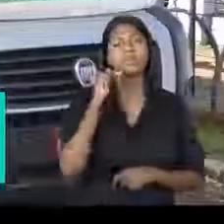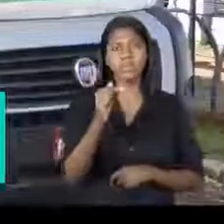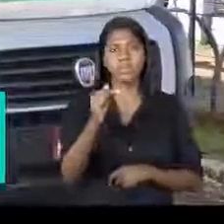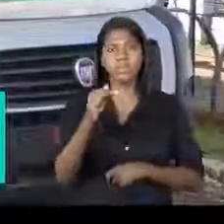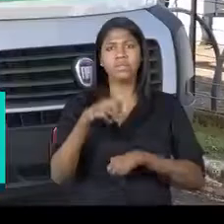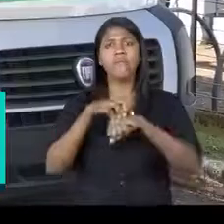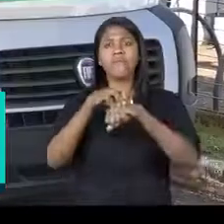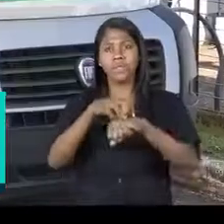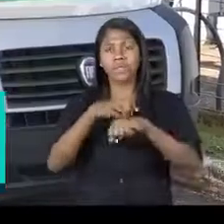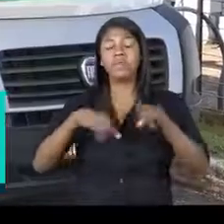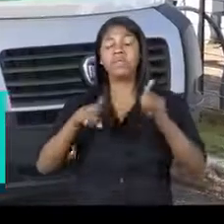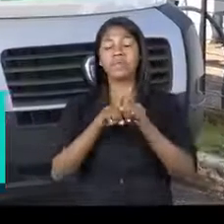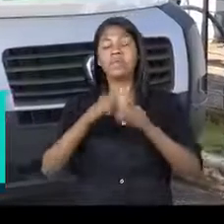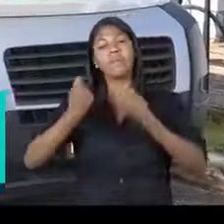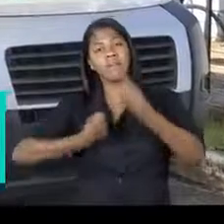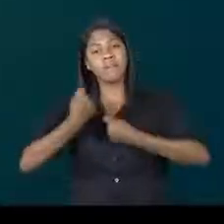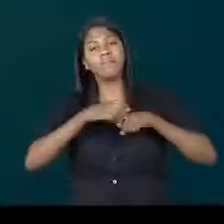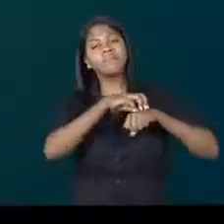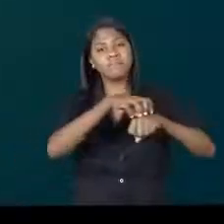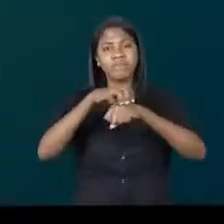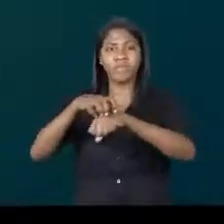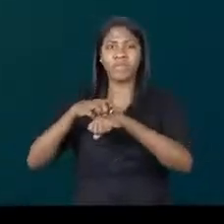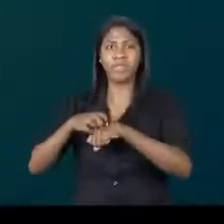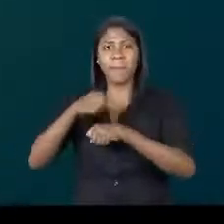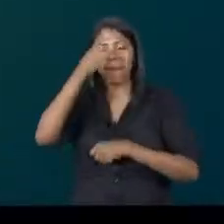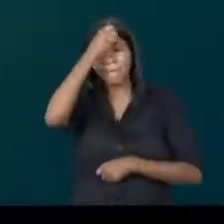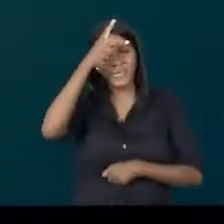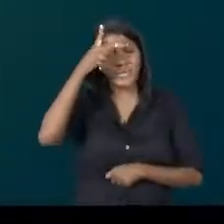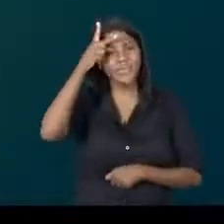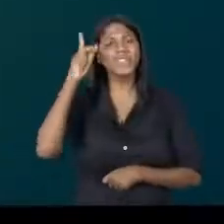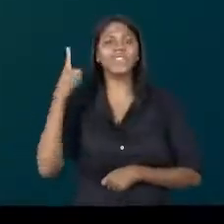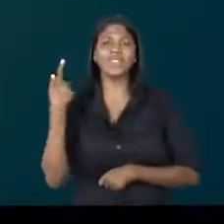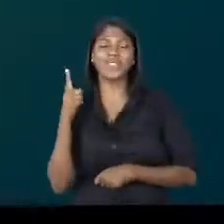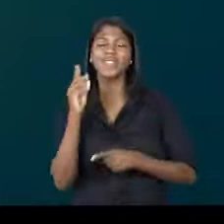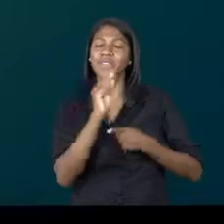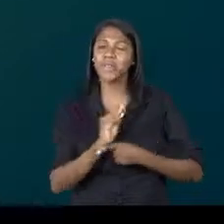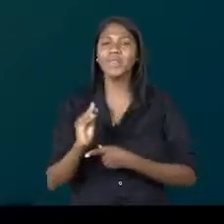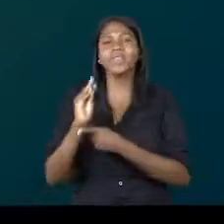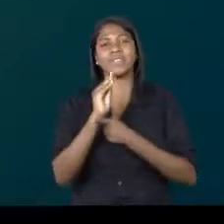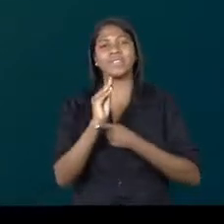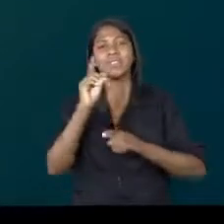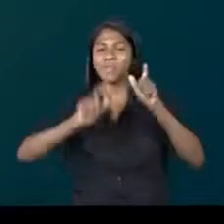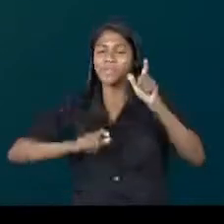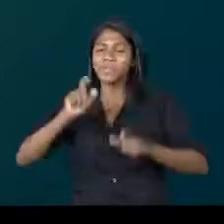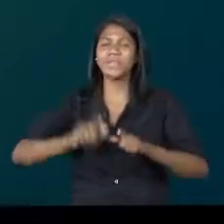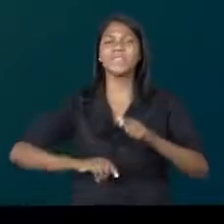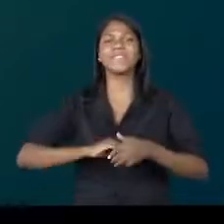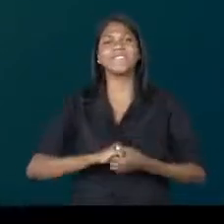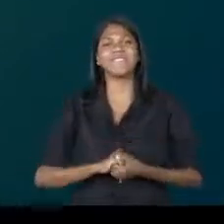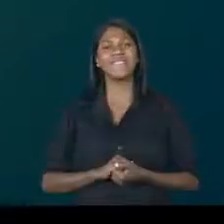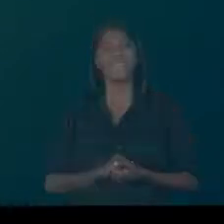além das vans itinerantes. É a Prefeitura de Goiânia cuidando das pessoas.